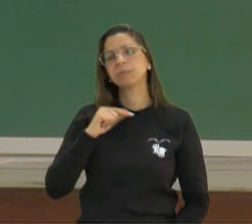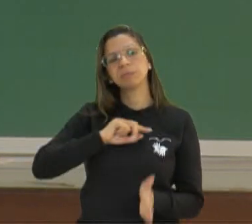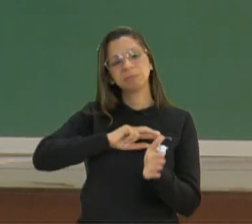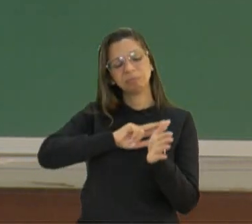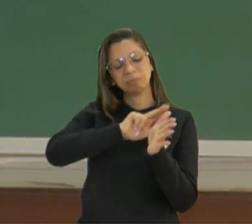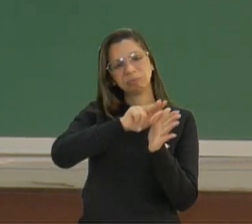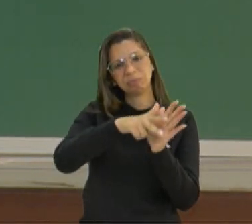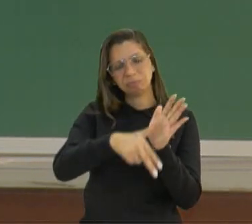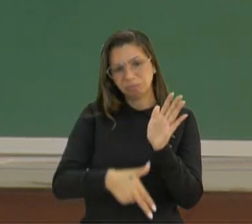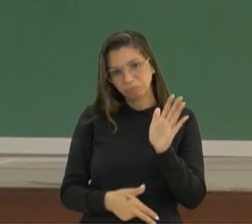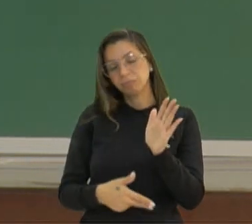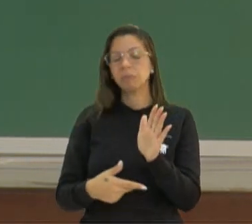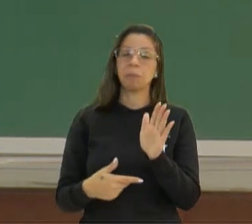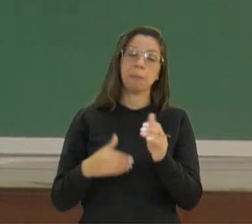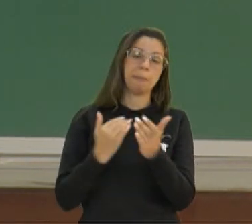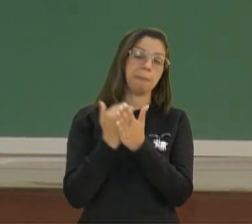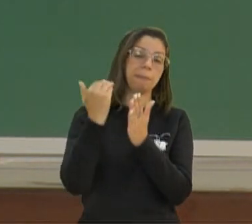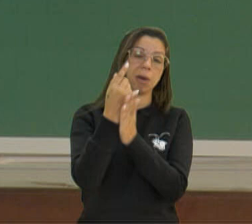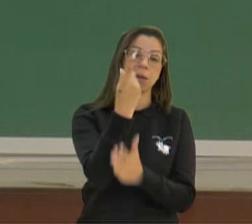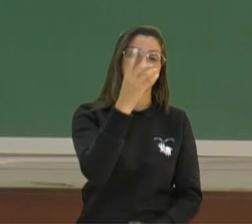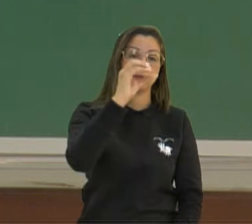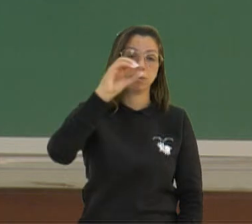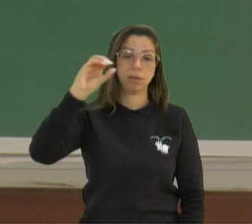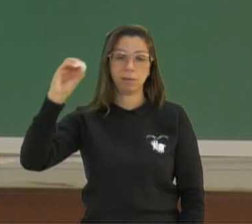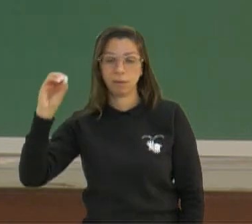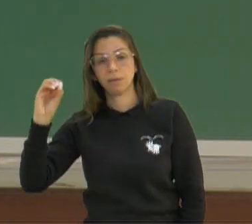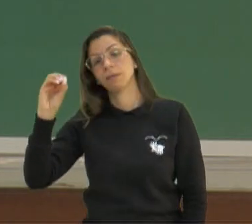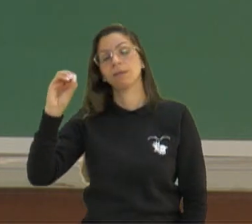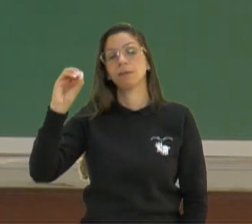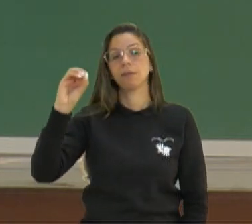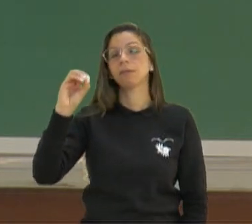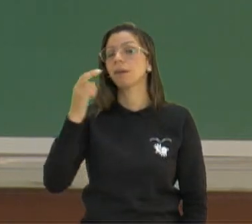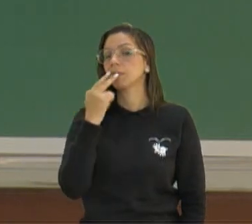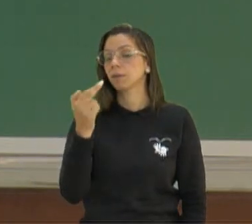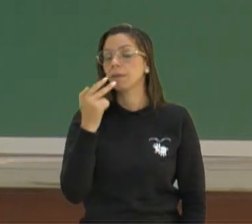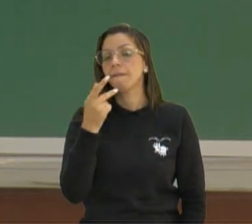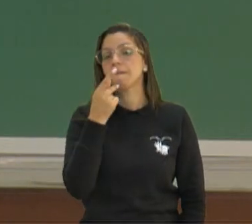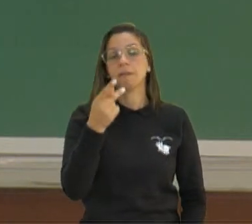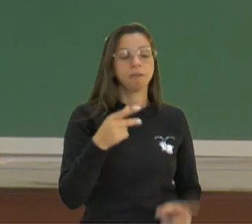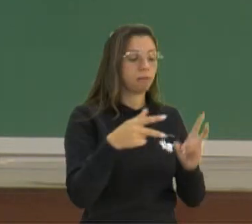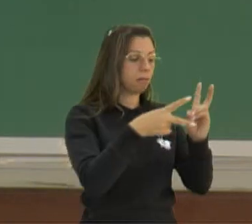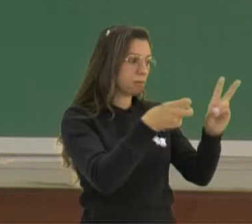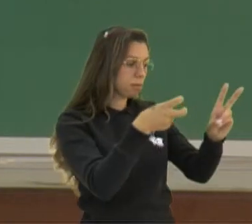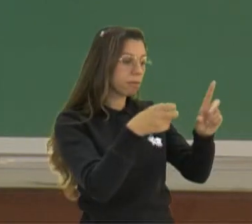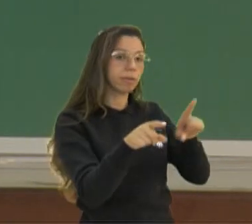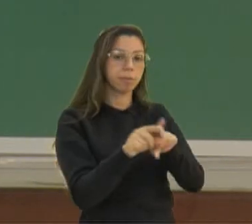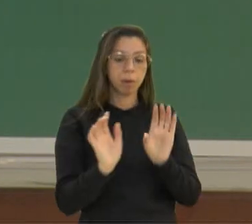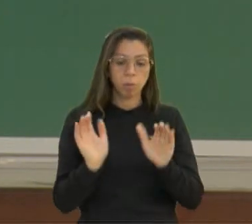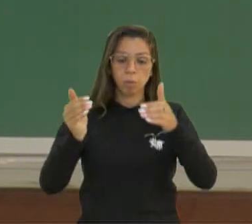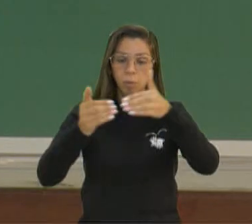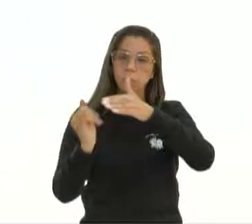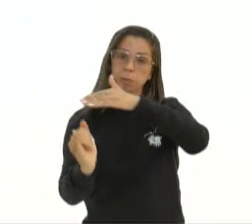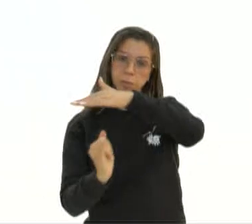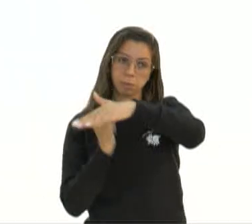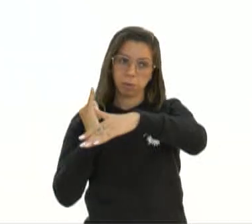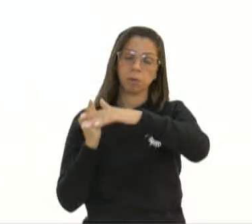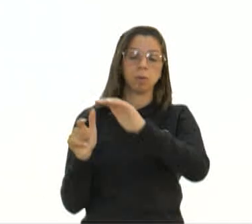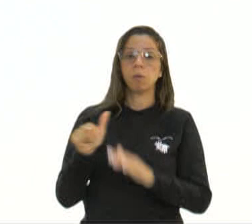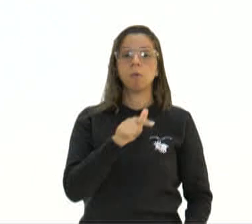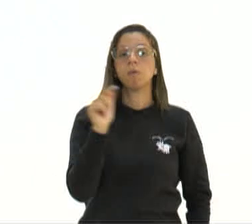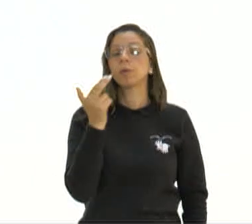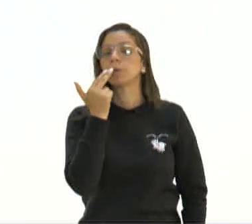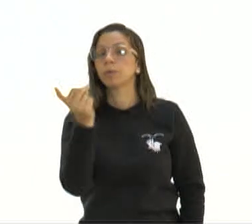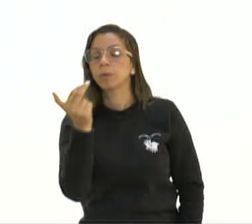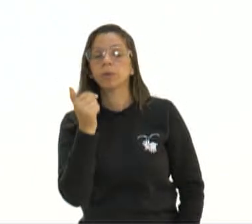tem mais de 100 idiomas falados aqui por conta das comunidades indígenas, das colônias de imigrantes. Outros idiomas